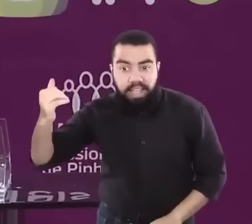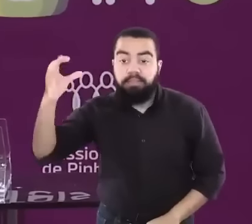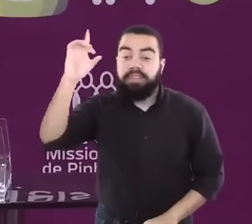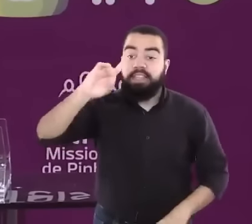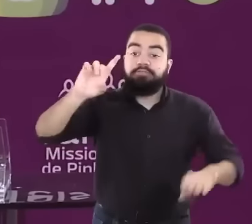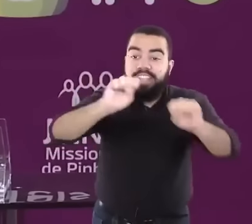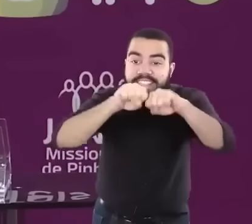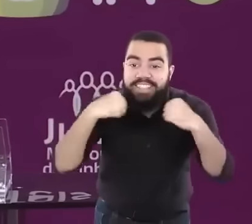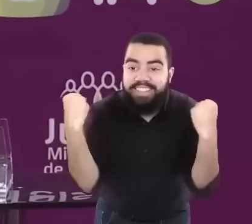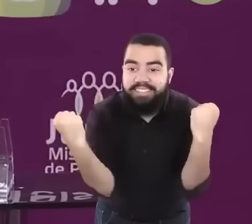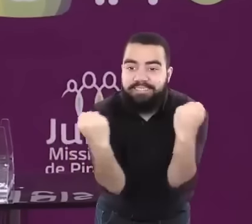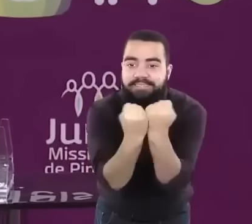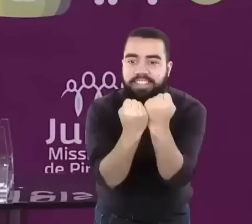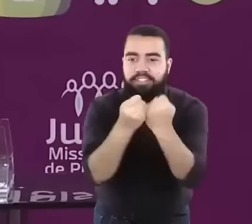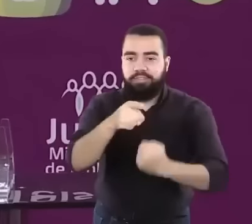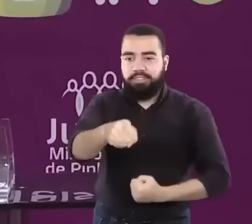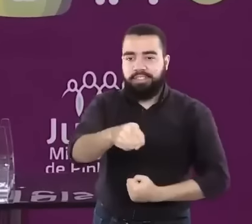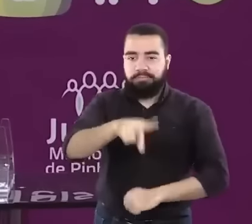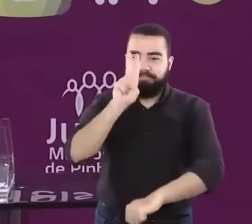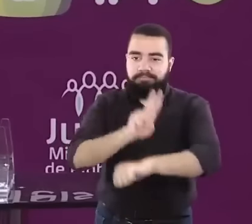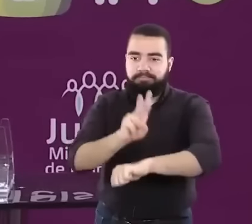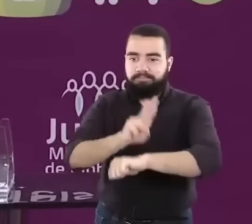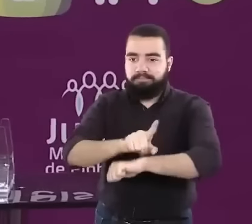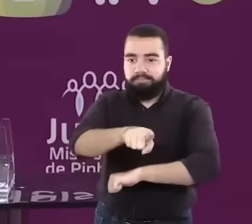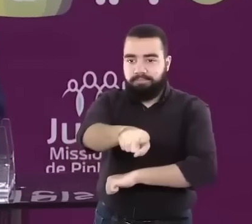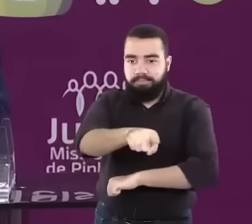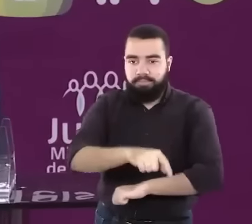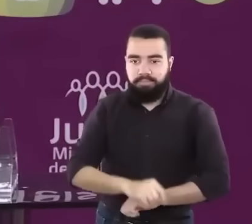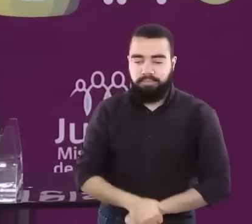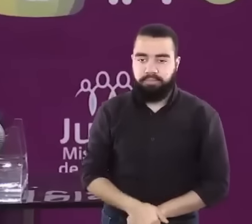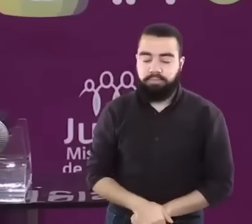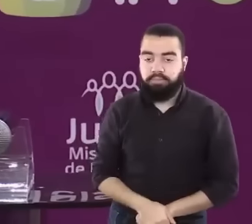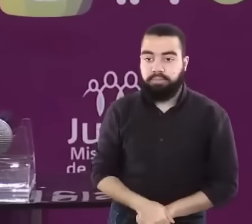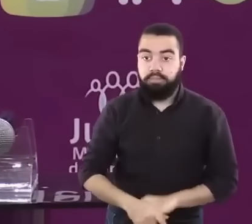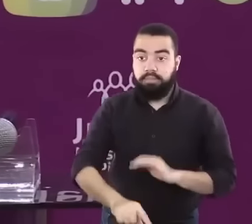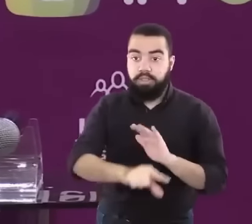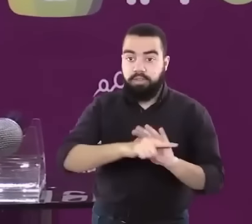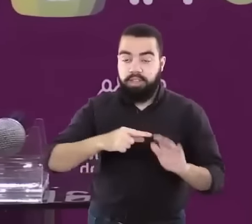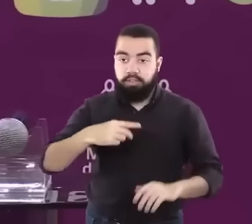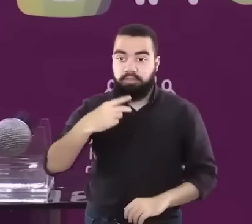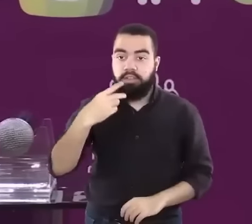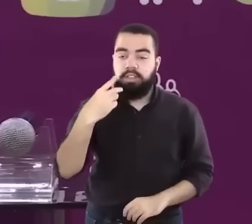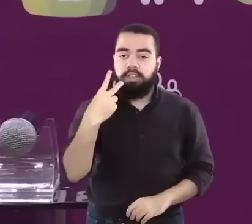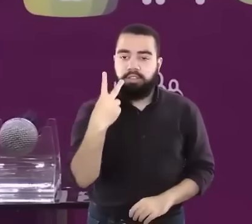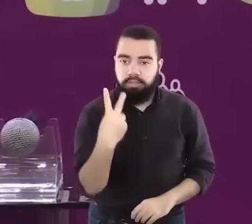você dos versos 21 a 31